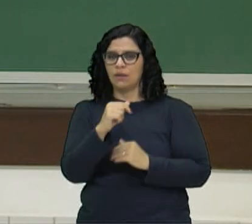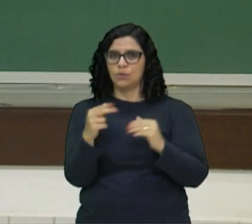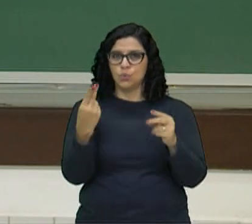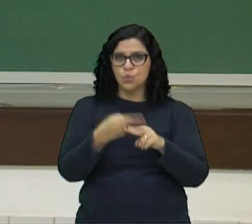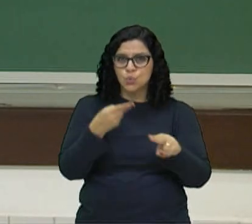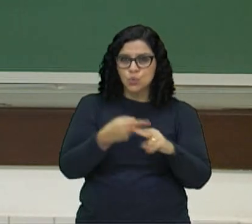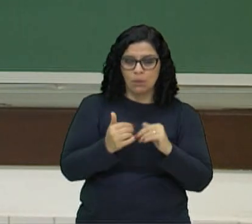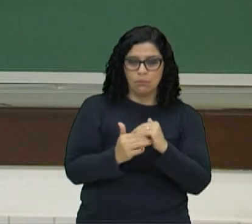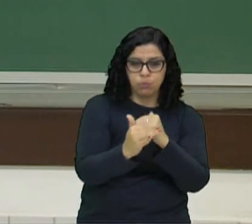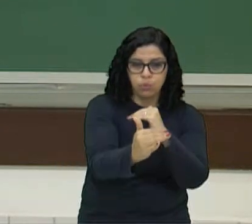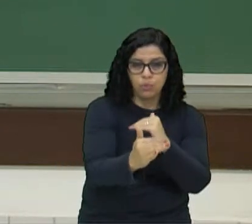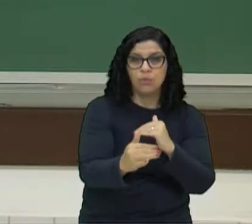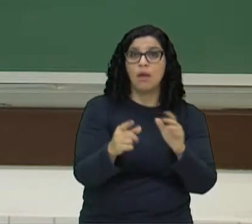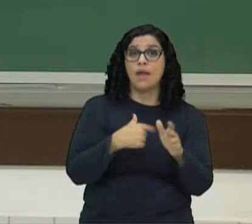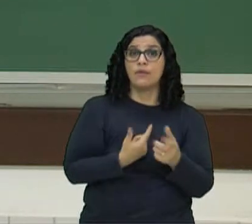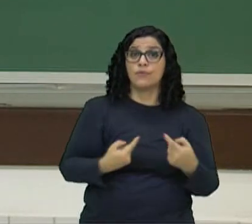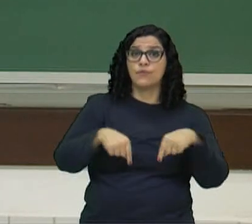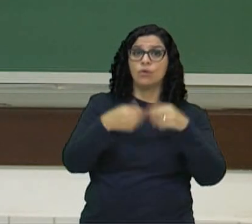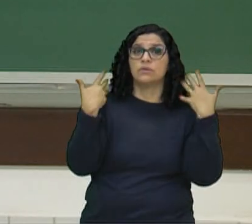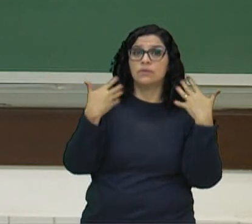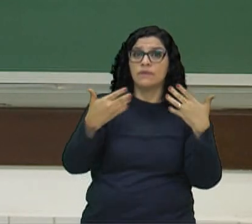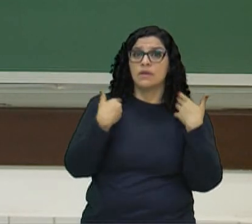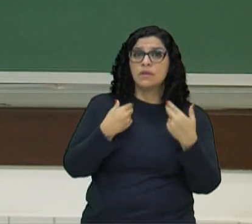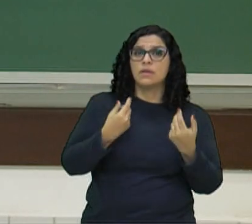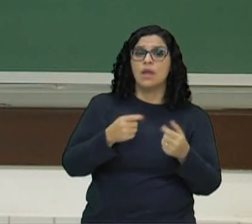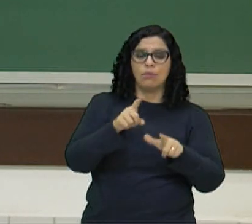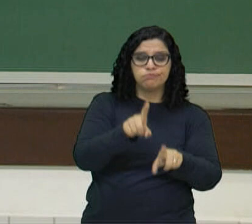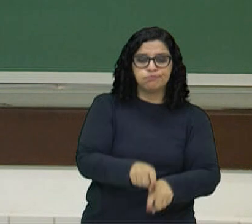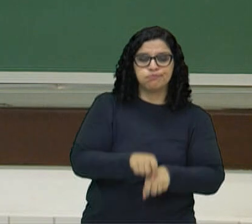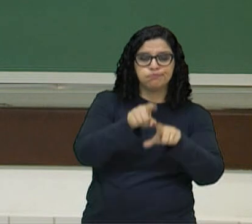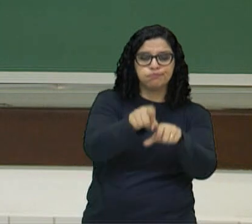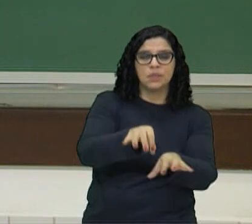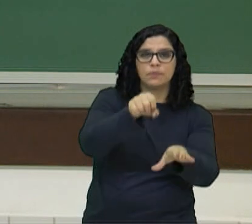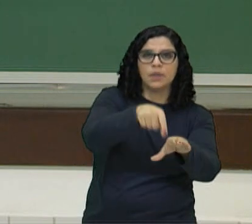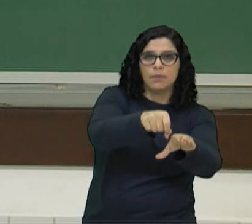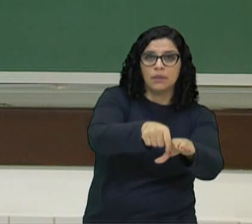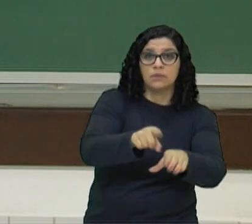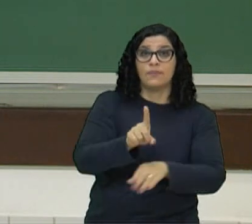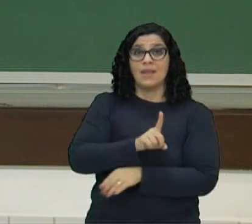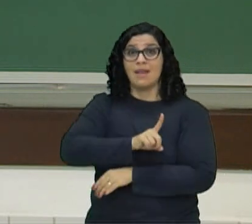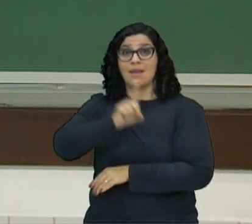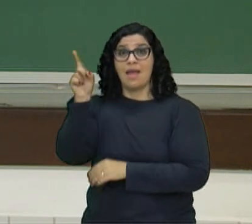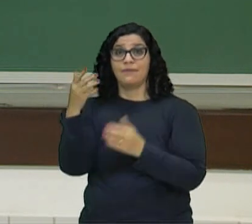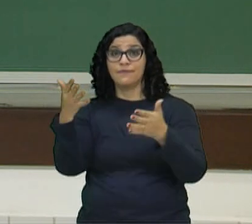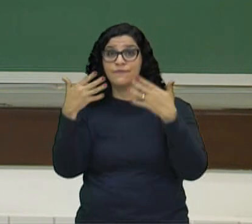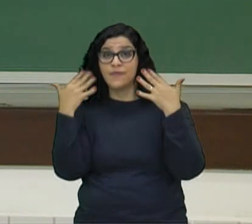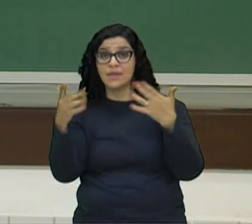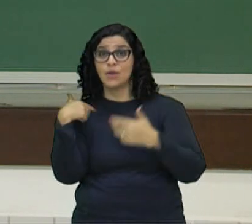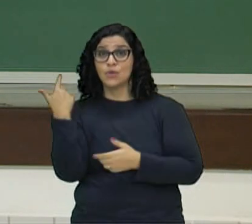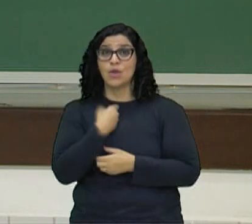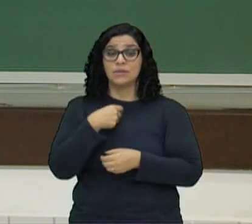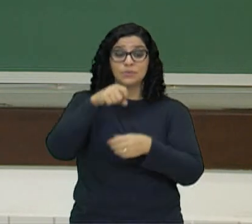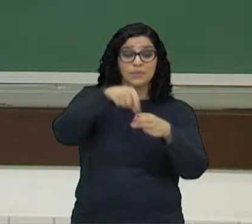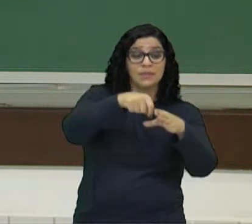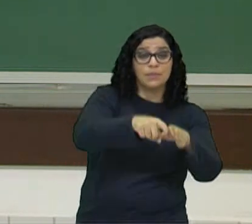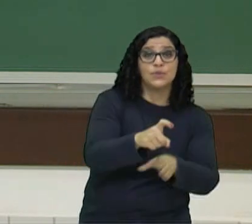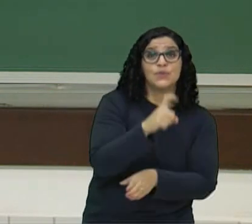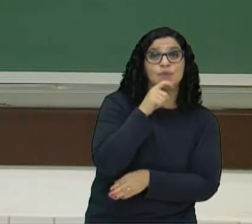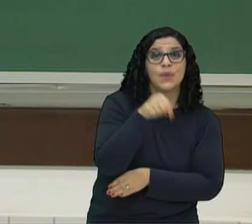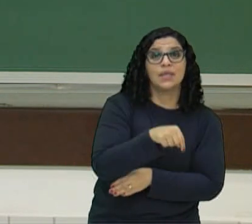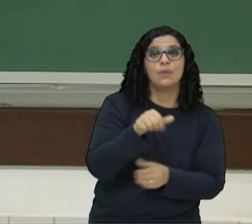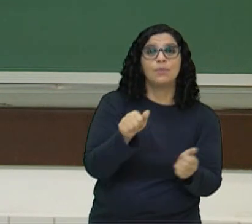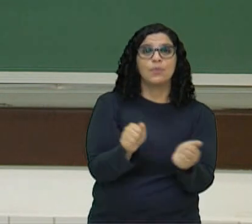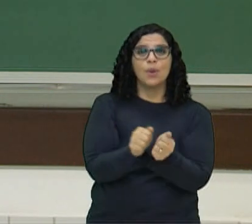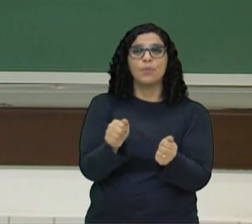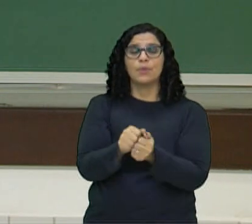usa essa técnica aqui no Paraná? Só para vocês terem uma ideia, o que eles plantam no verão lá, nós plantamos no inverno aqui, que é